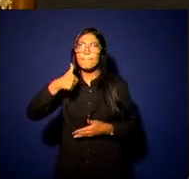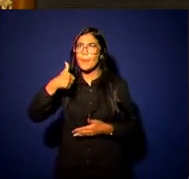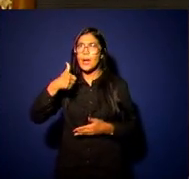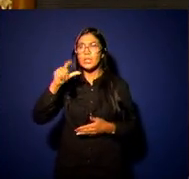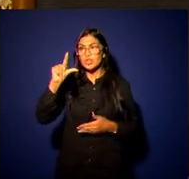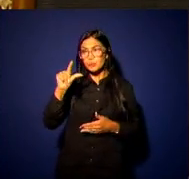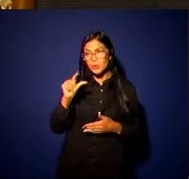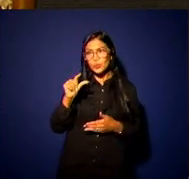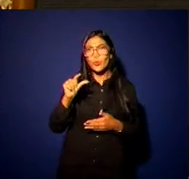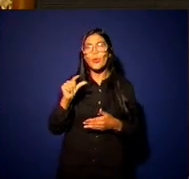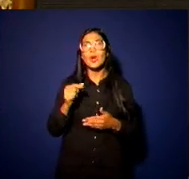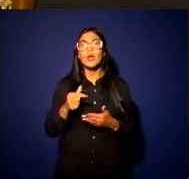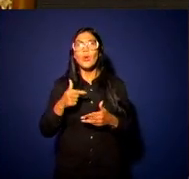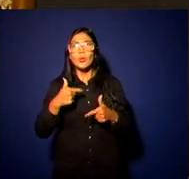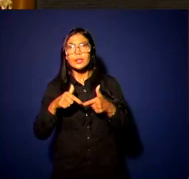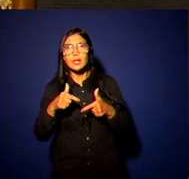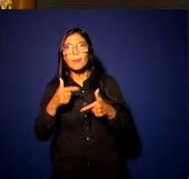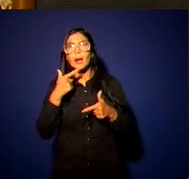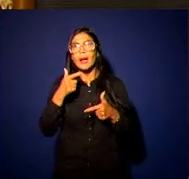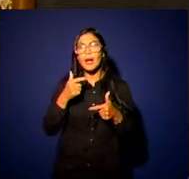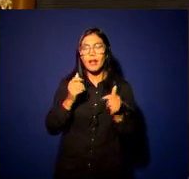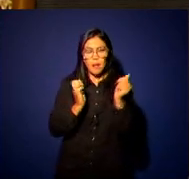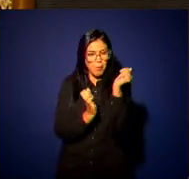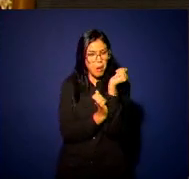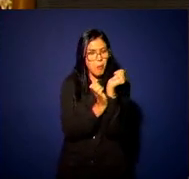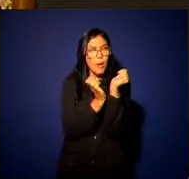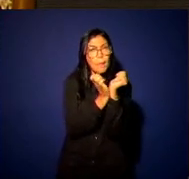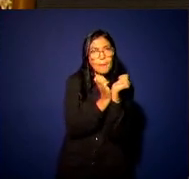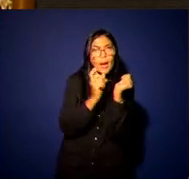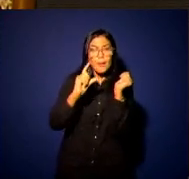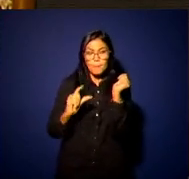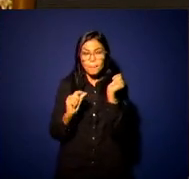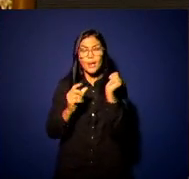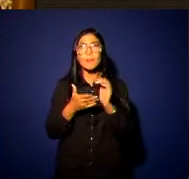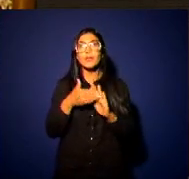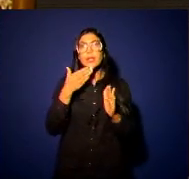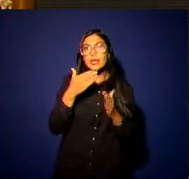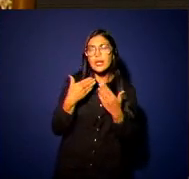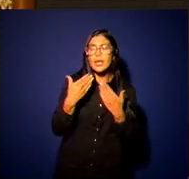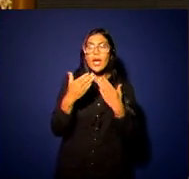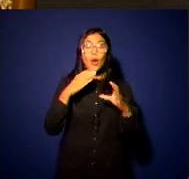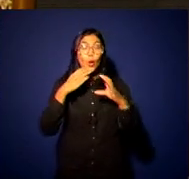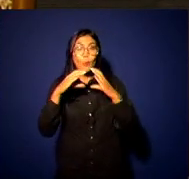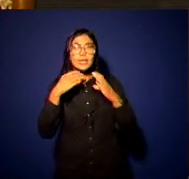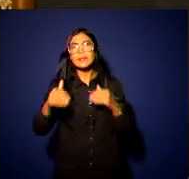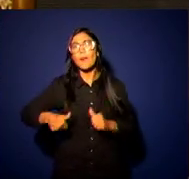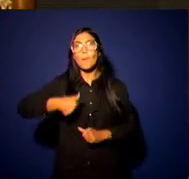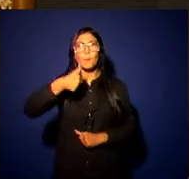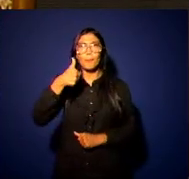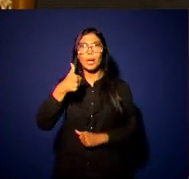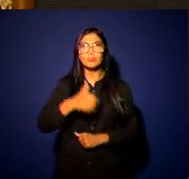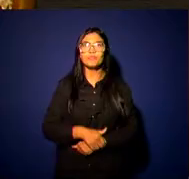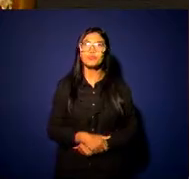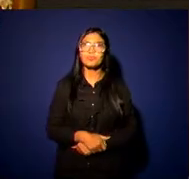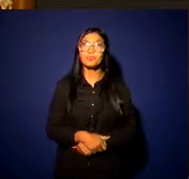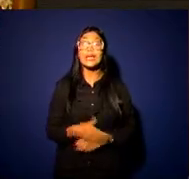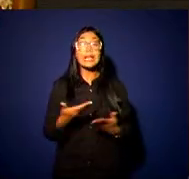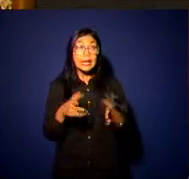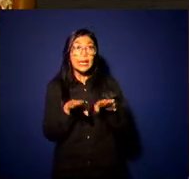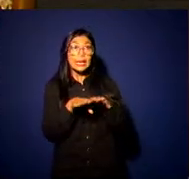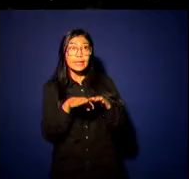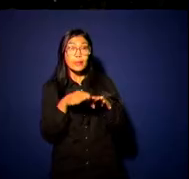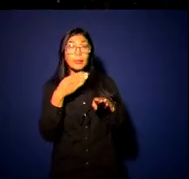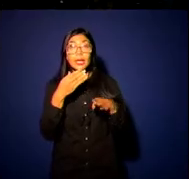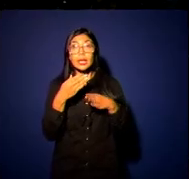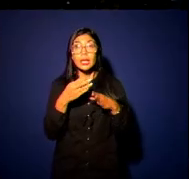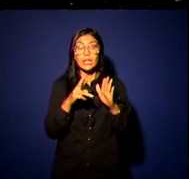de redução de custo um ganho de desburocratização e um ganho de melhor comunicação além disso a gente teve a